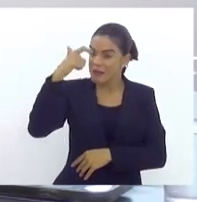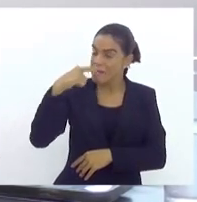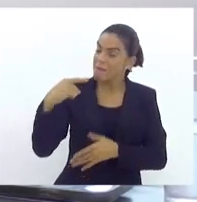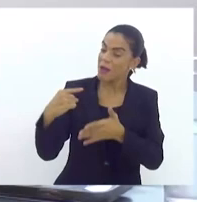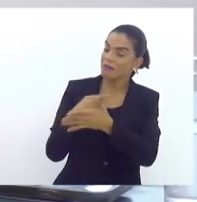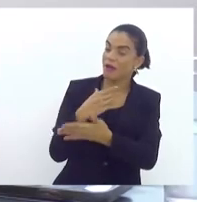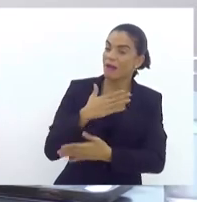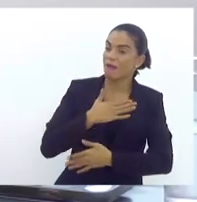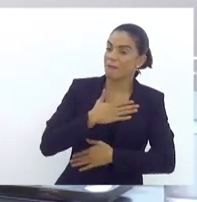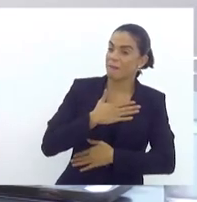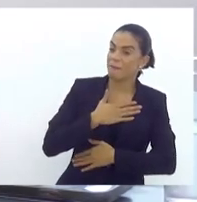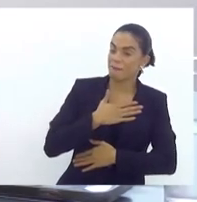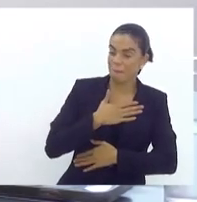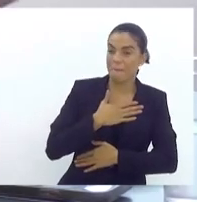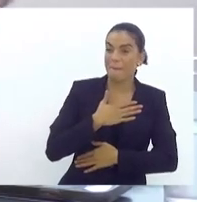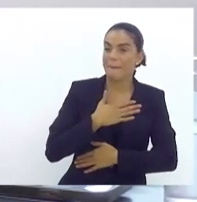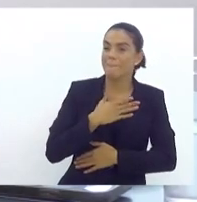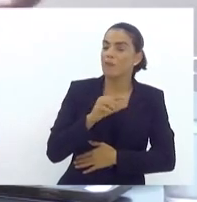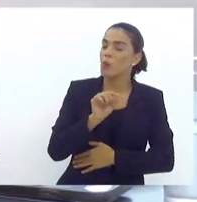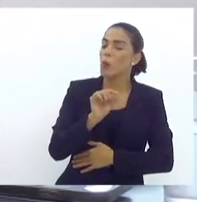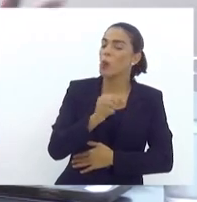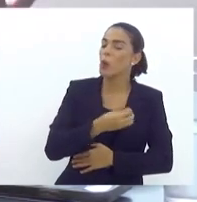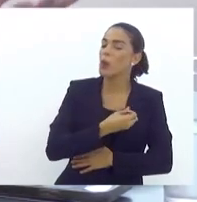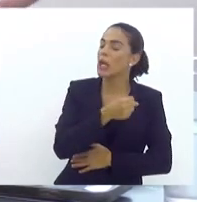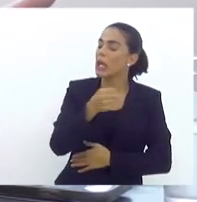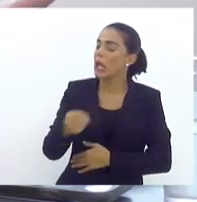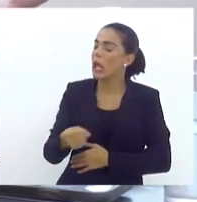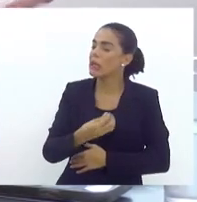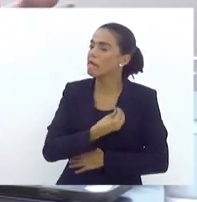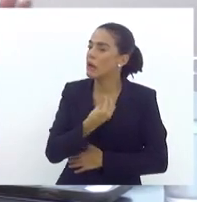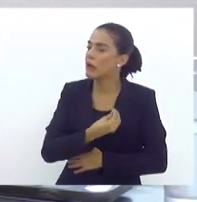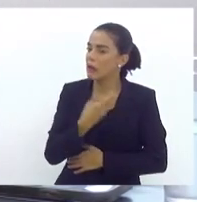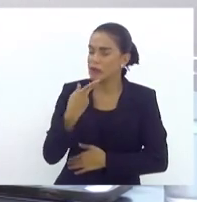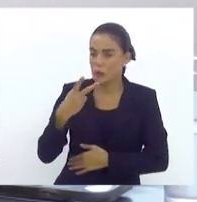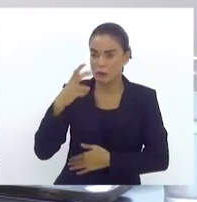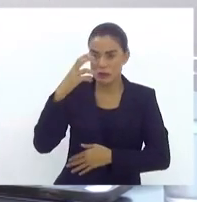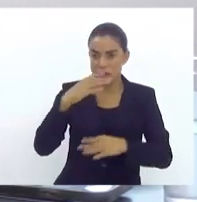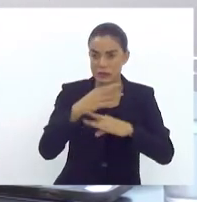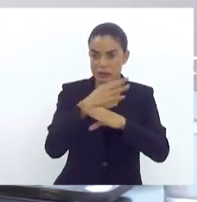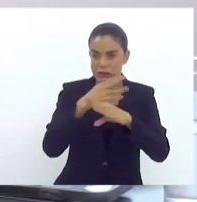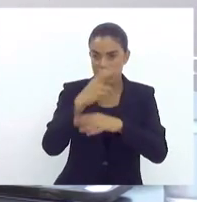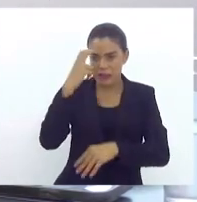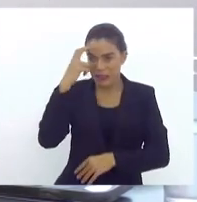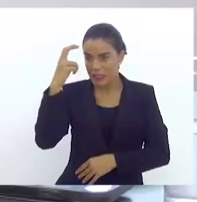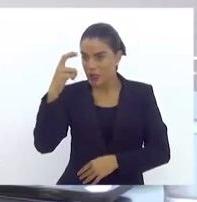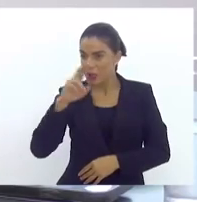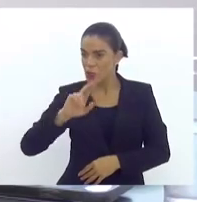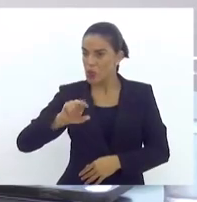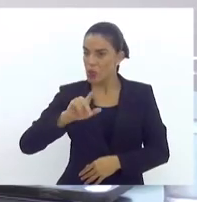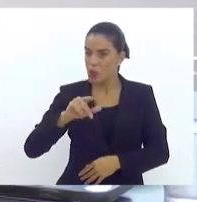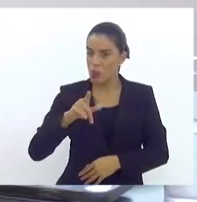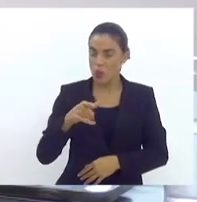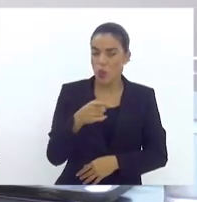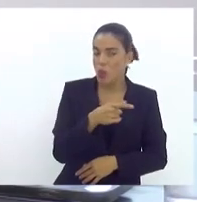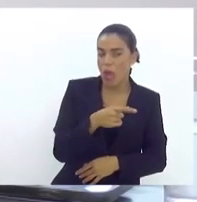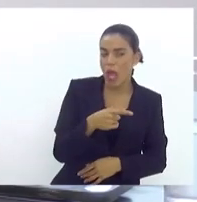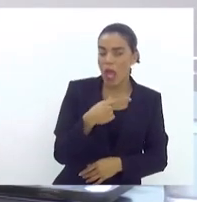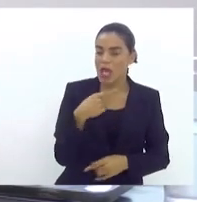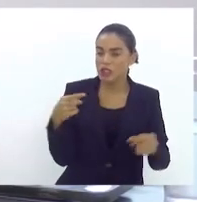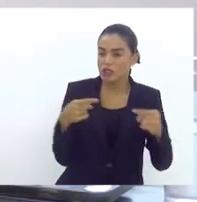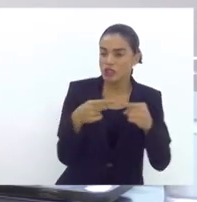questionada em um dado momento o que que ela tá fazendo aqui para falar de cidade inteligente se não é muito não é a vibe